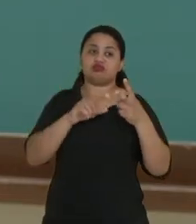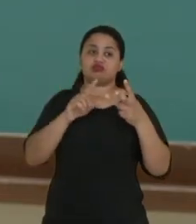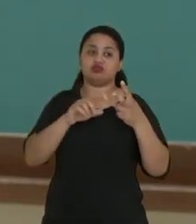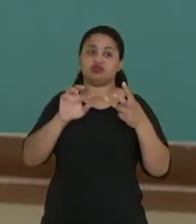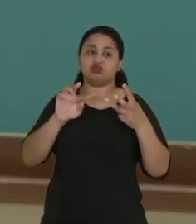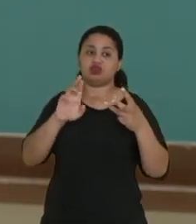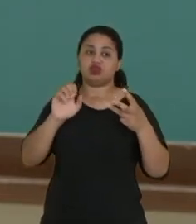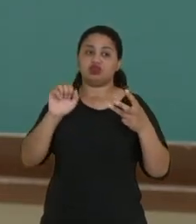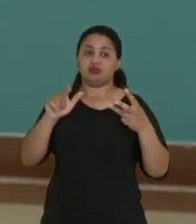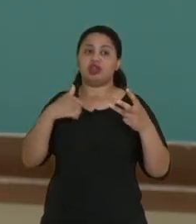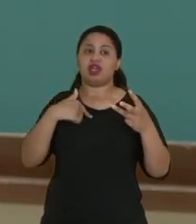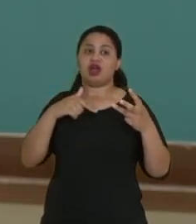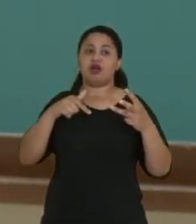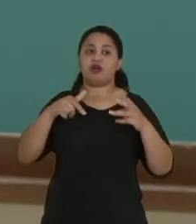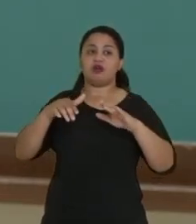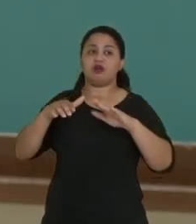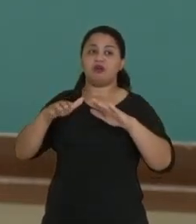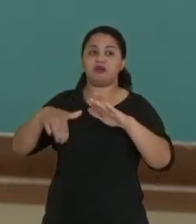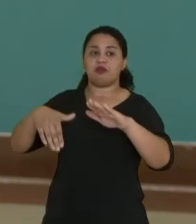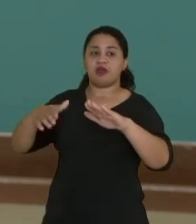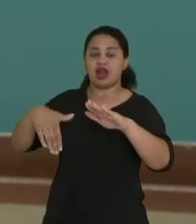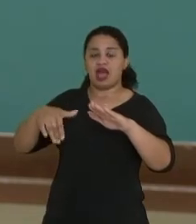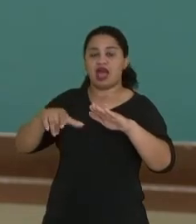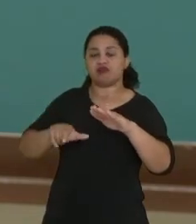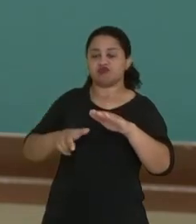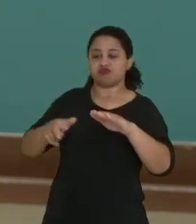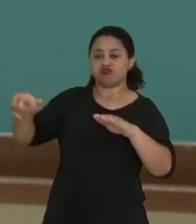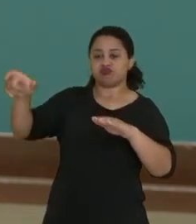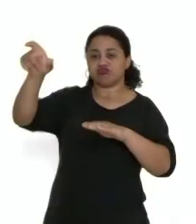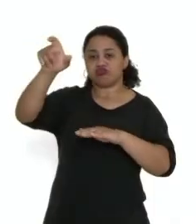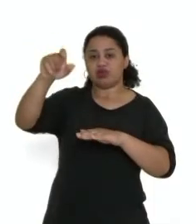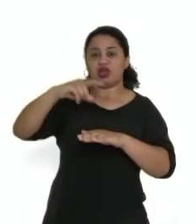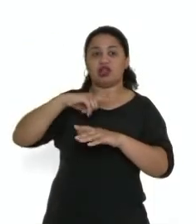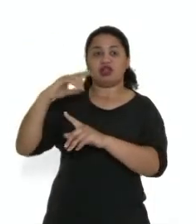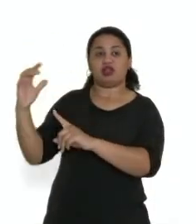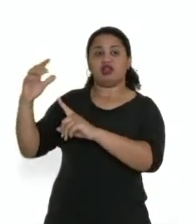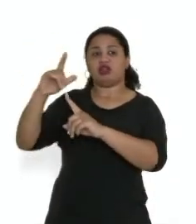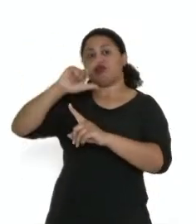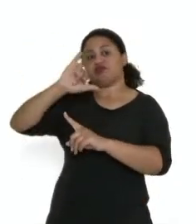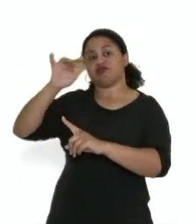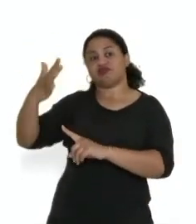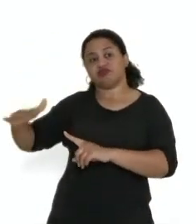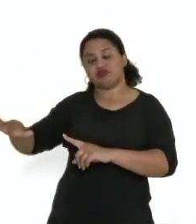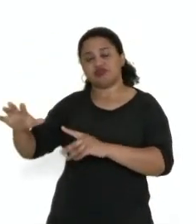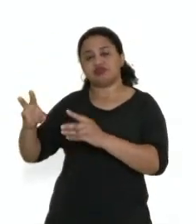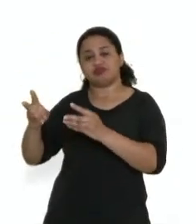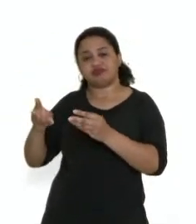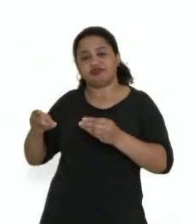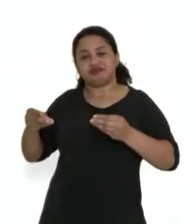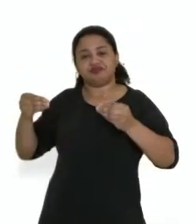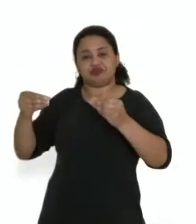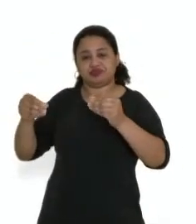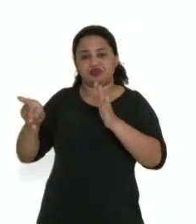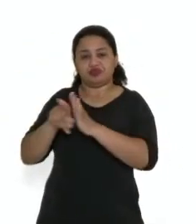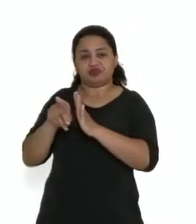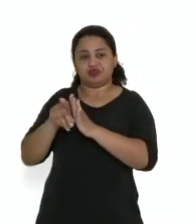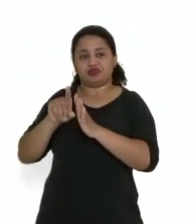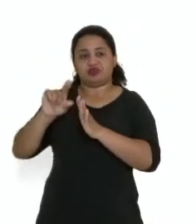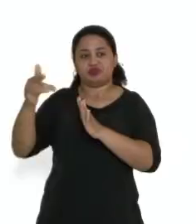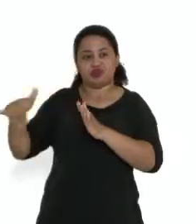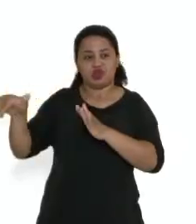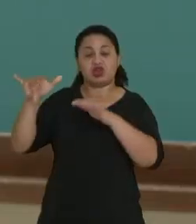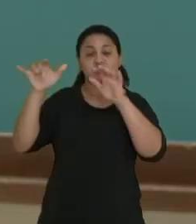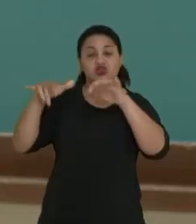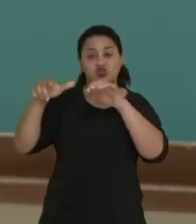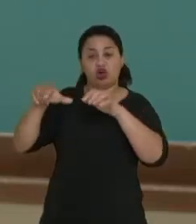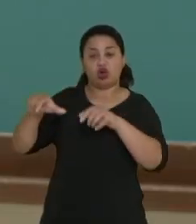tropical litorâneo, que daí tem a influência do oceano, então vem umidade do oceano, né? E acaba chovendo